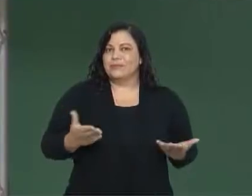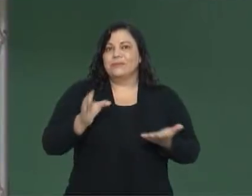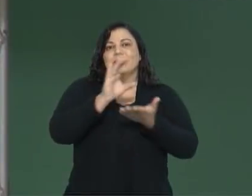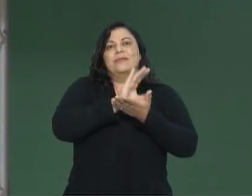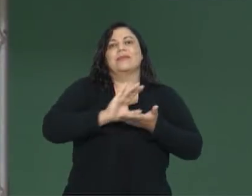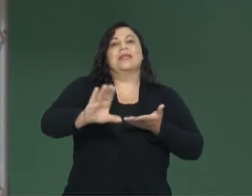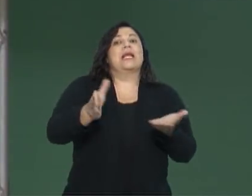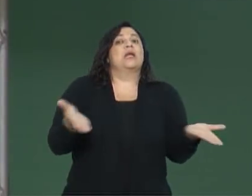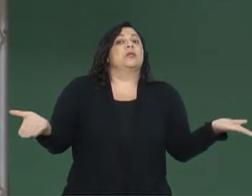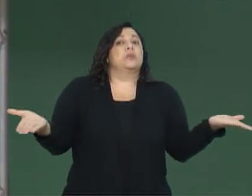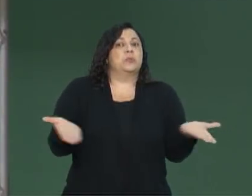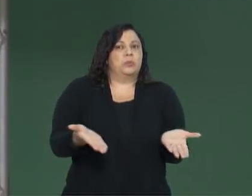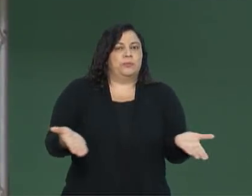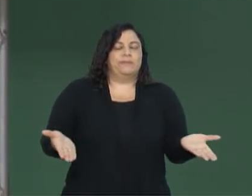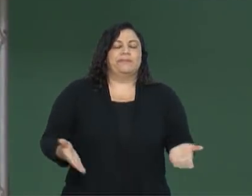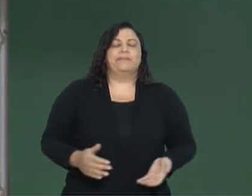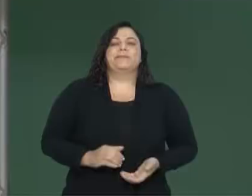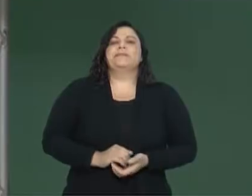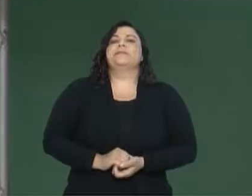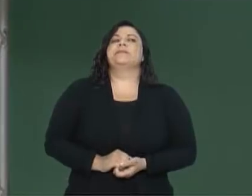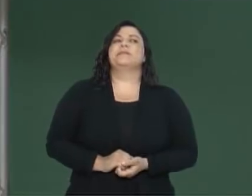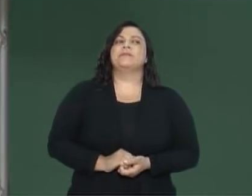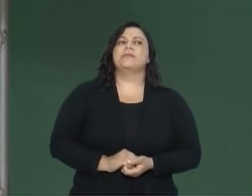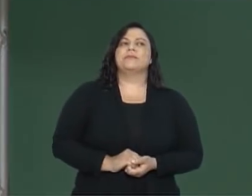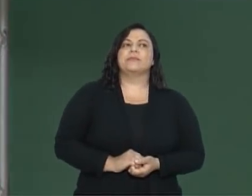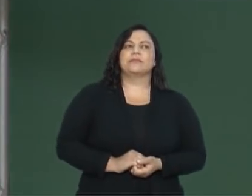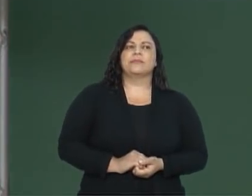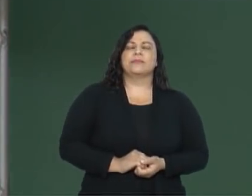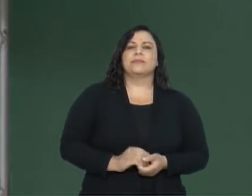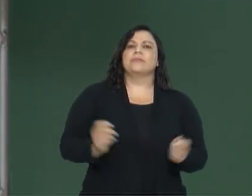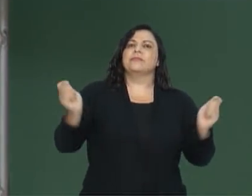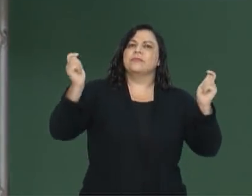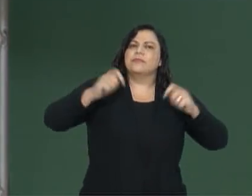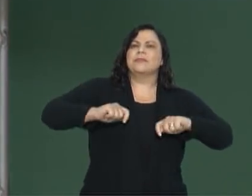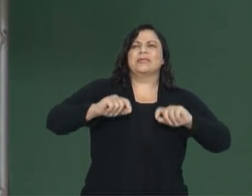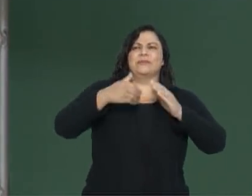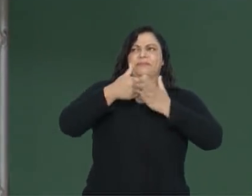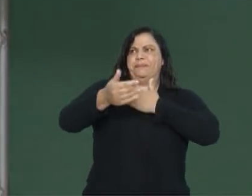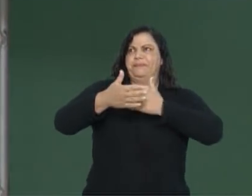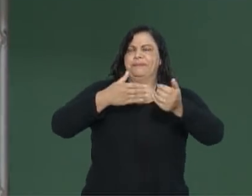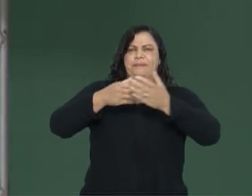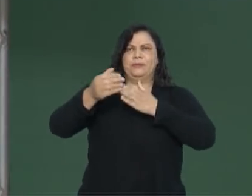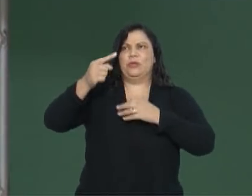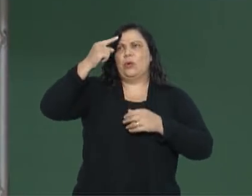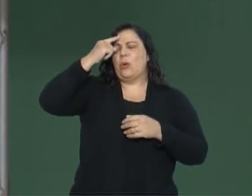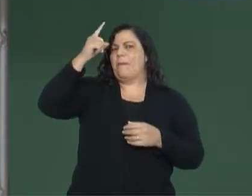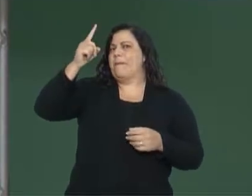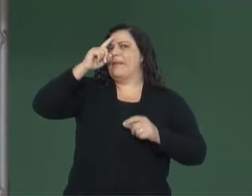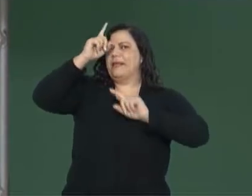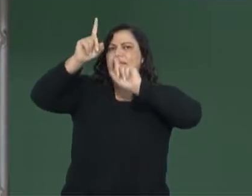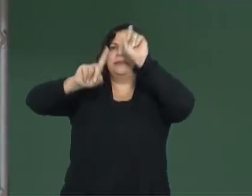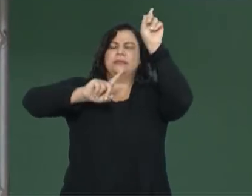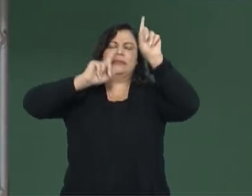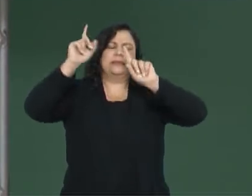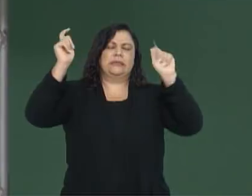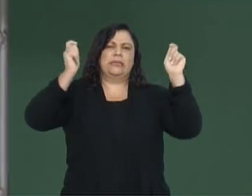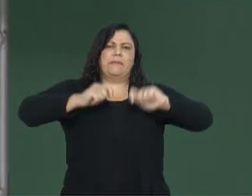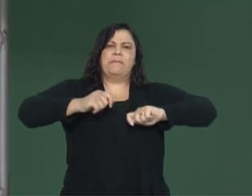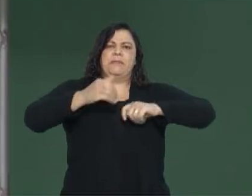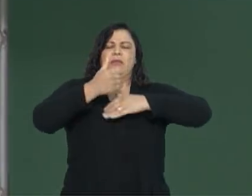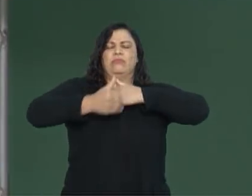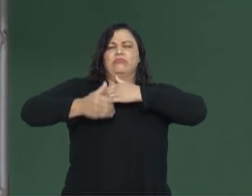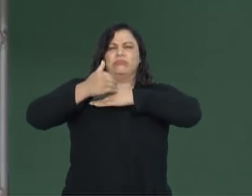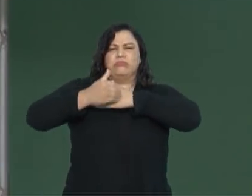hoje, certo? Isso não é independente da ideologia, independente do governo. Desenvolvimento econômico